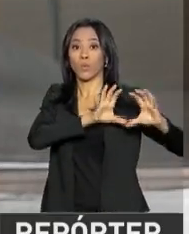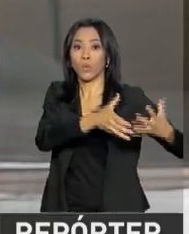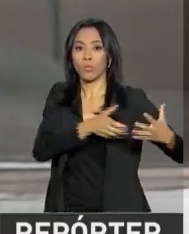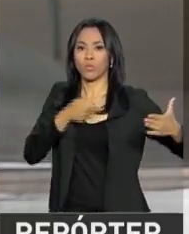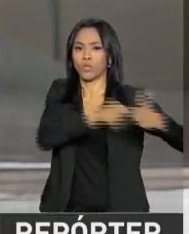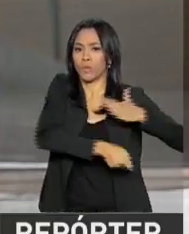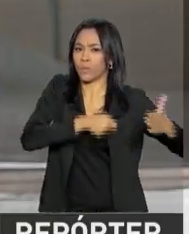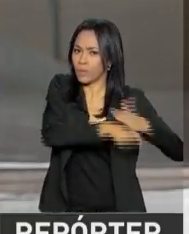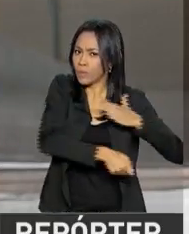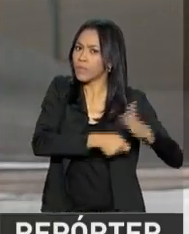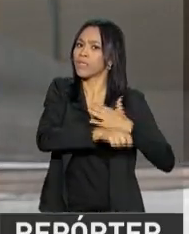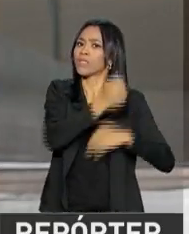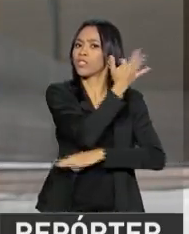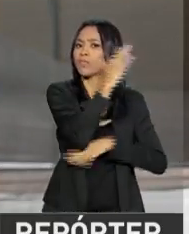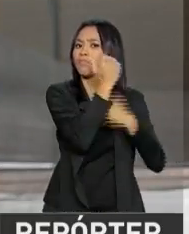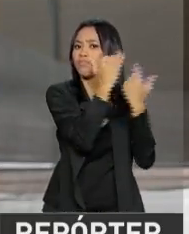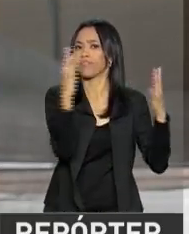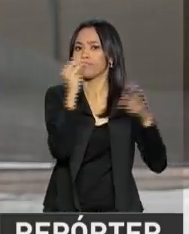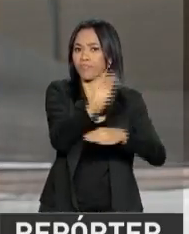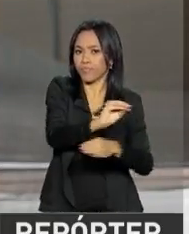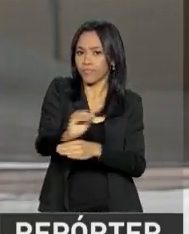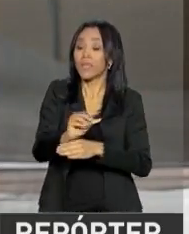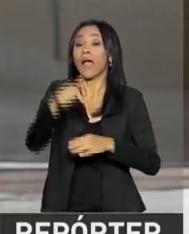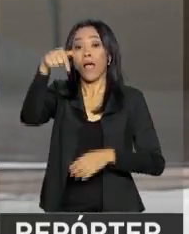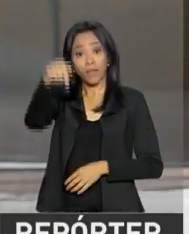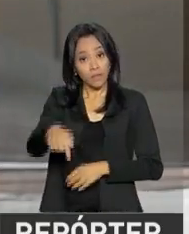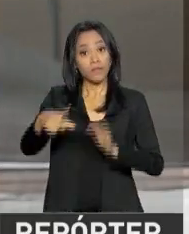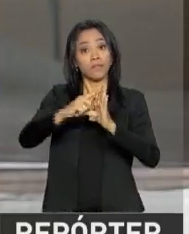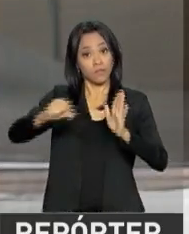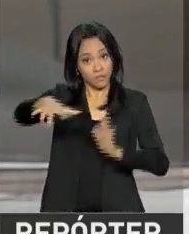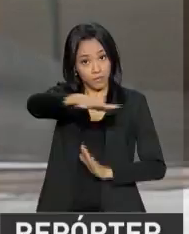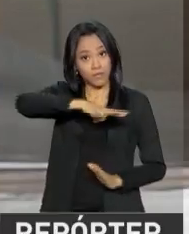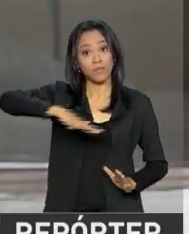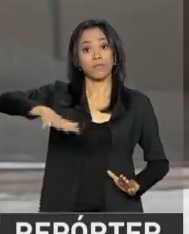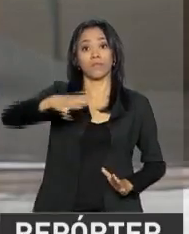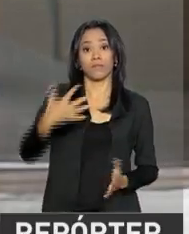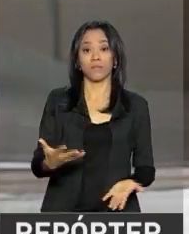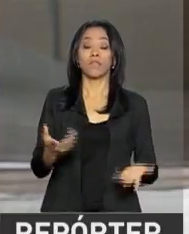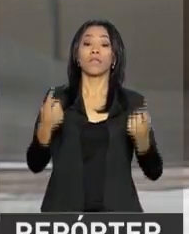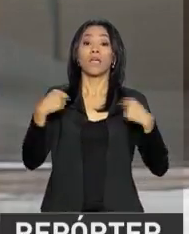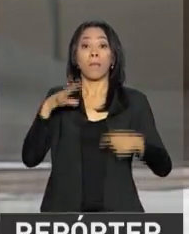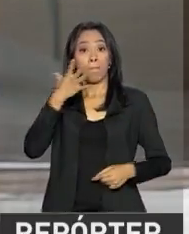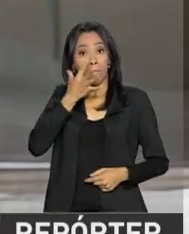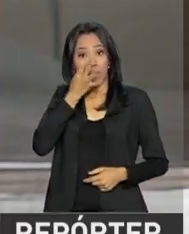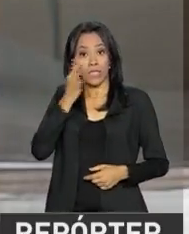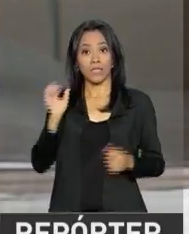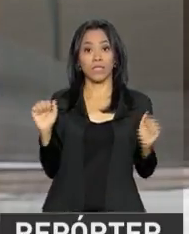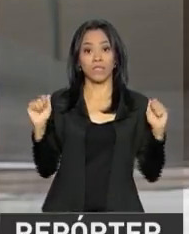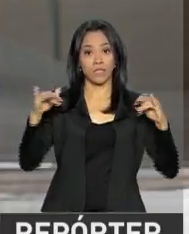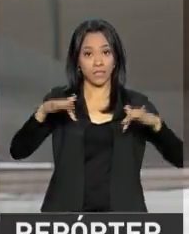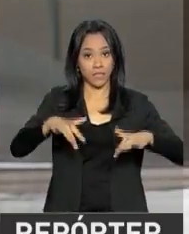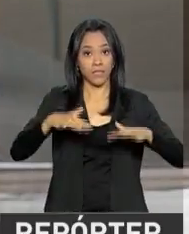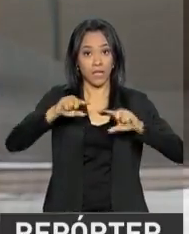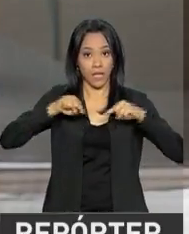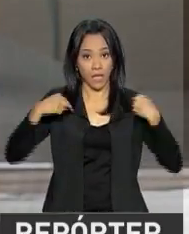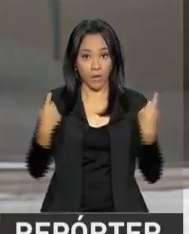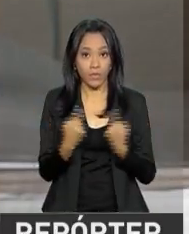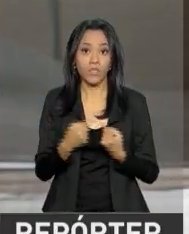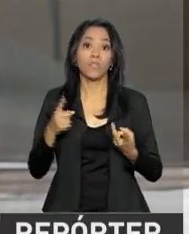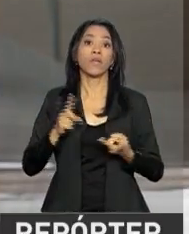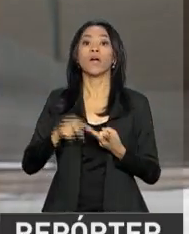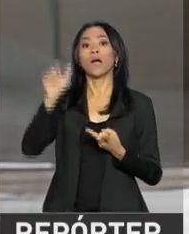com o presidente michel temer aqui no palácio do planalto entre os presentes nessa reunião estava a oceanógrafa